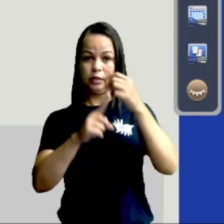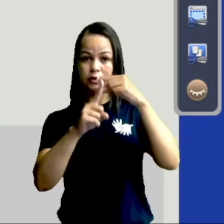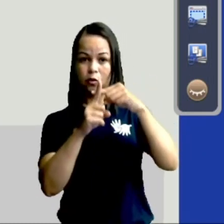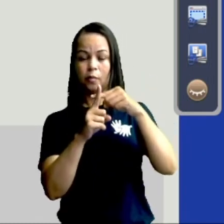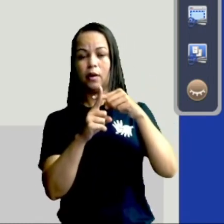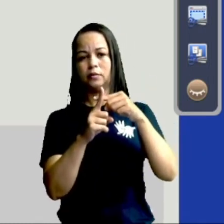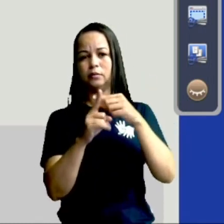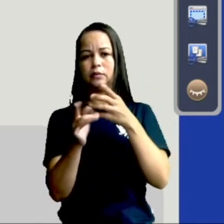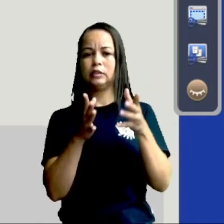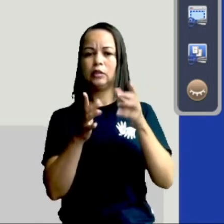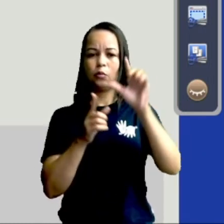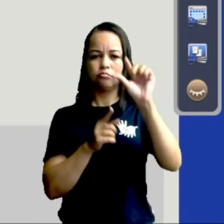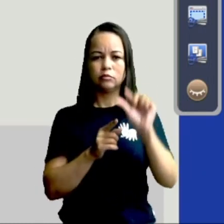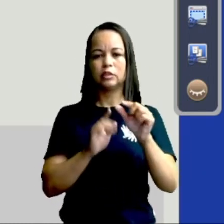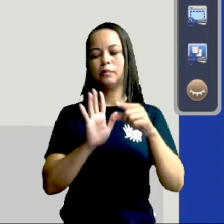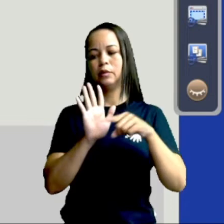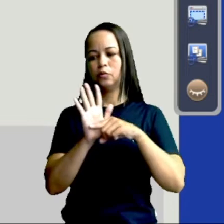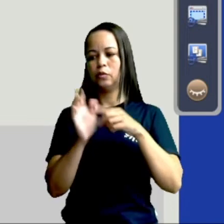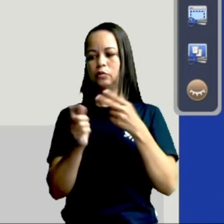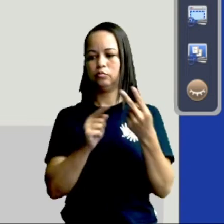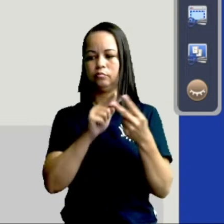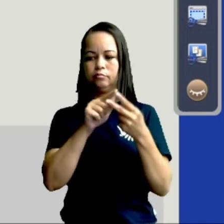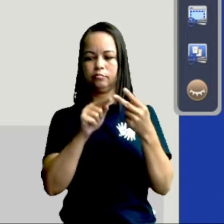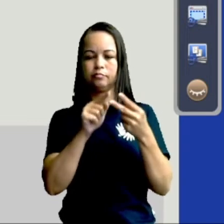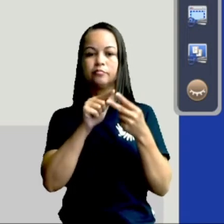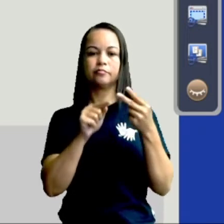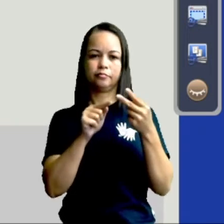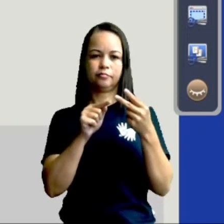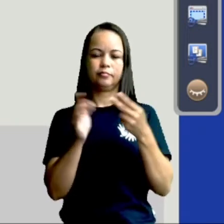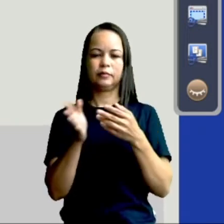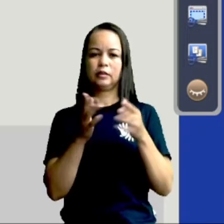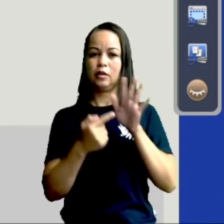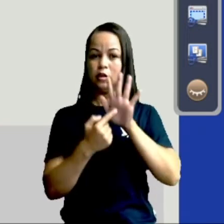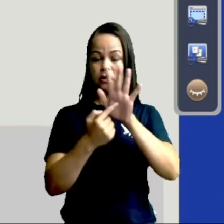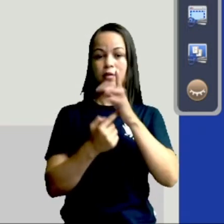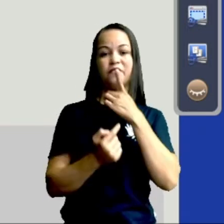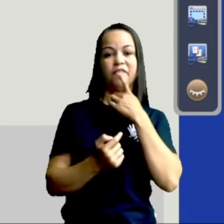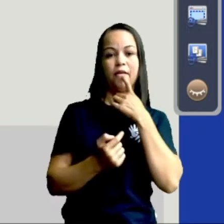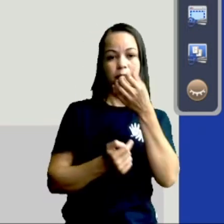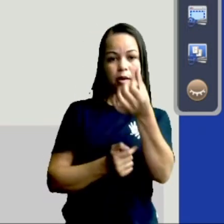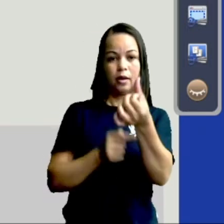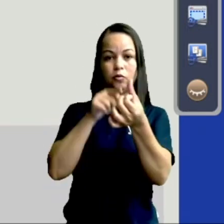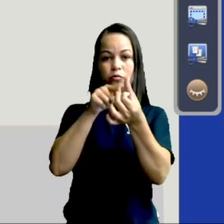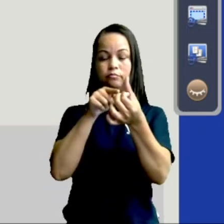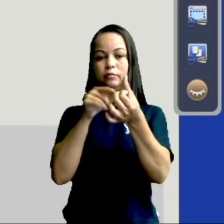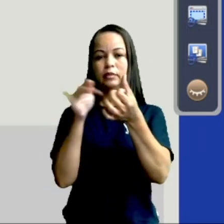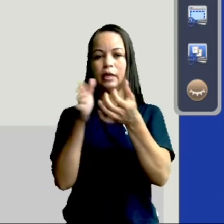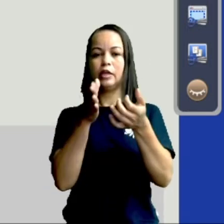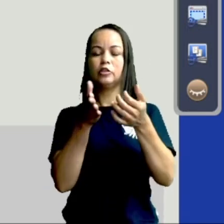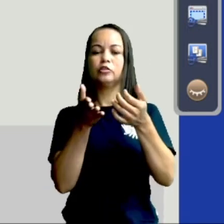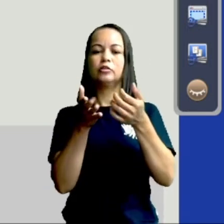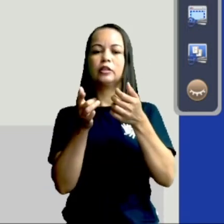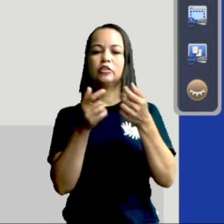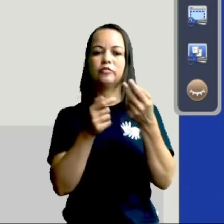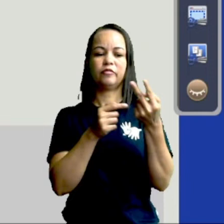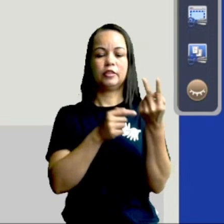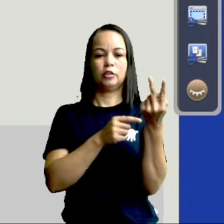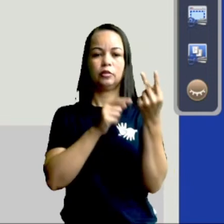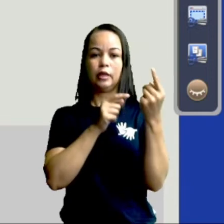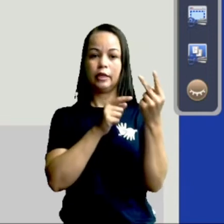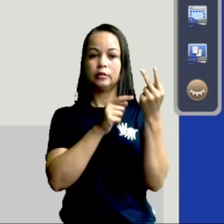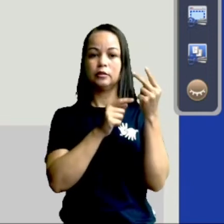esse 6, a gente diminui, ó, dos dois lados. Veja que eu destaco em vermelho as ações que a gente vai fazer nos dois membros,